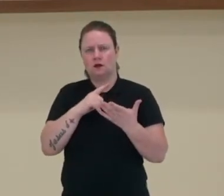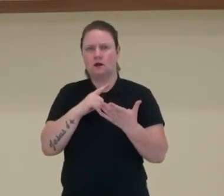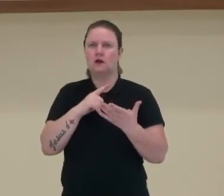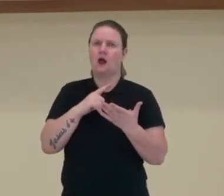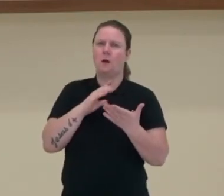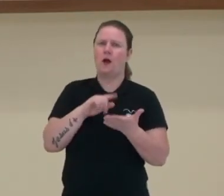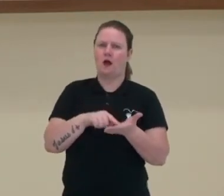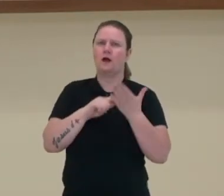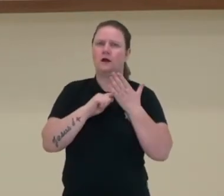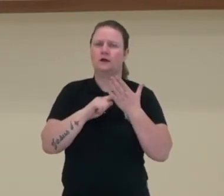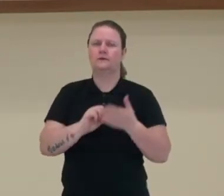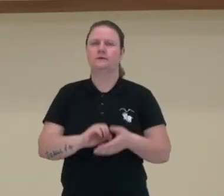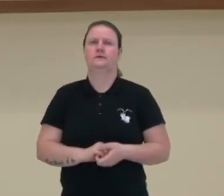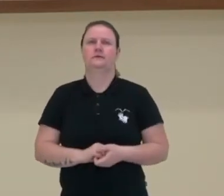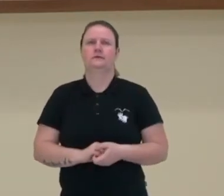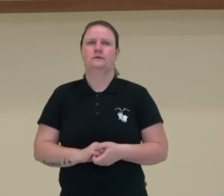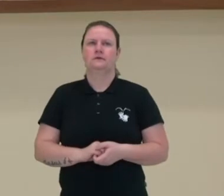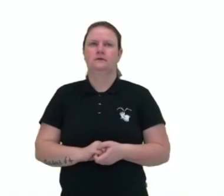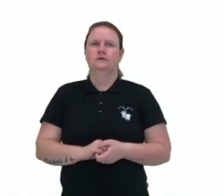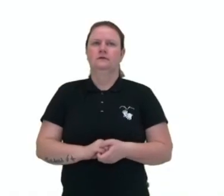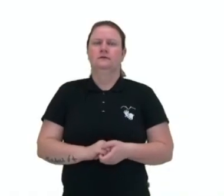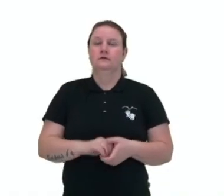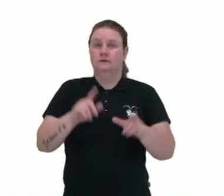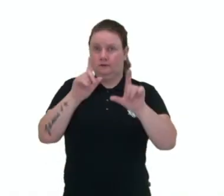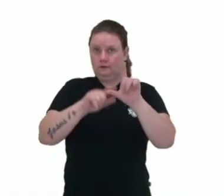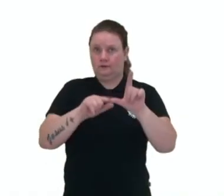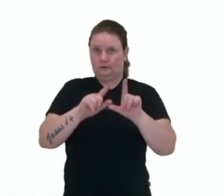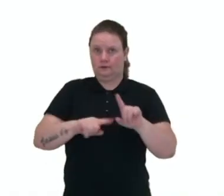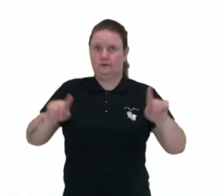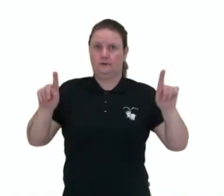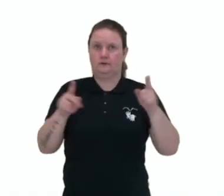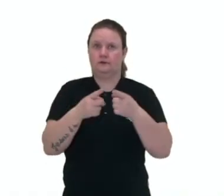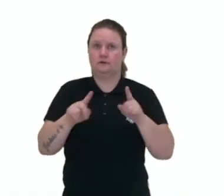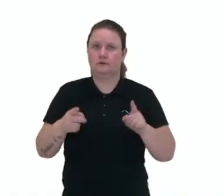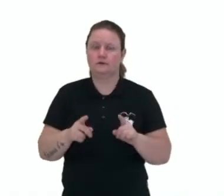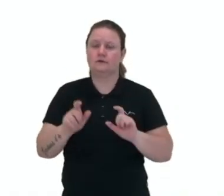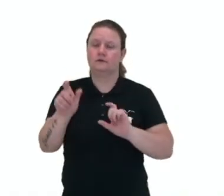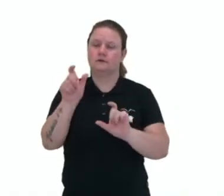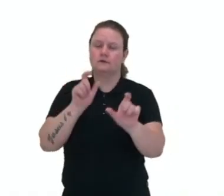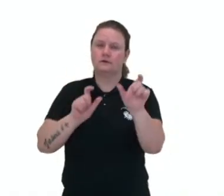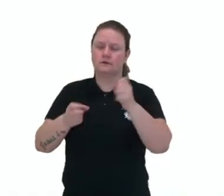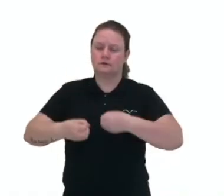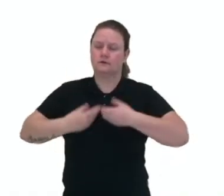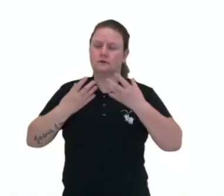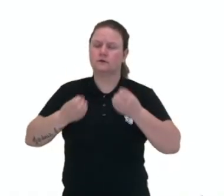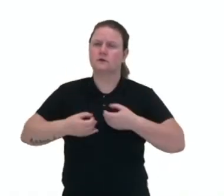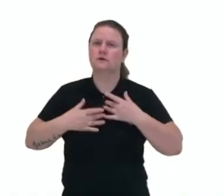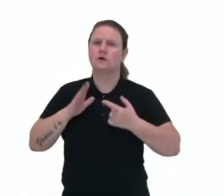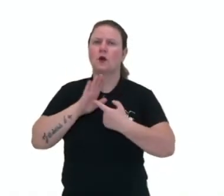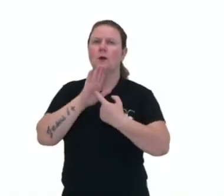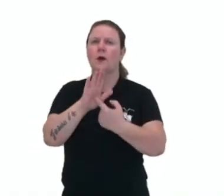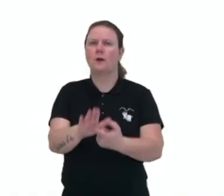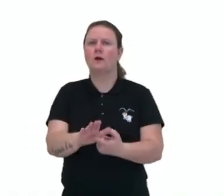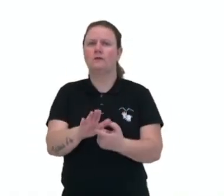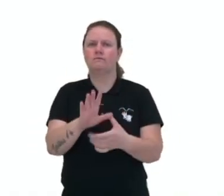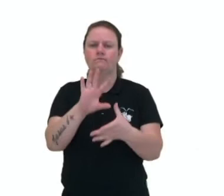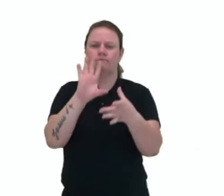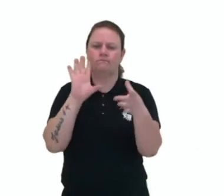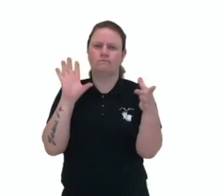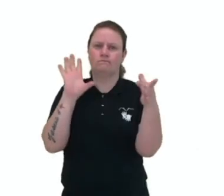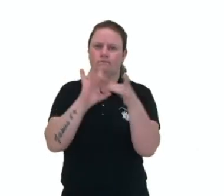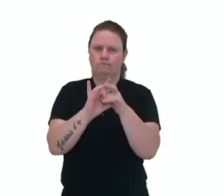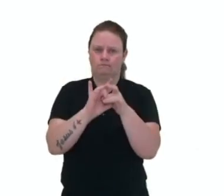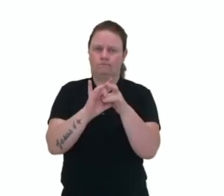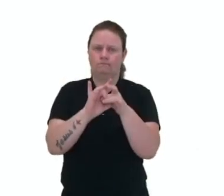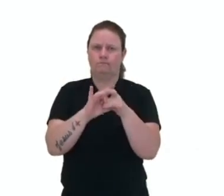intertextualidade? Vamos pensar um pouquinho? Na letra dessa música existem palavras e expressões que indicam intertextualidade,